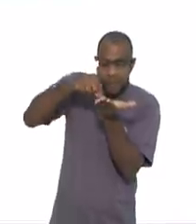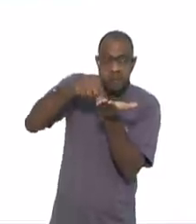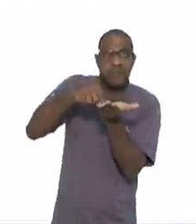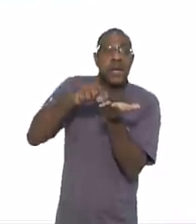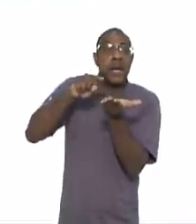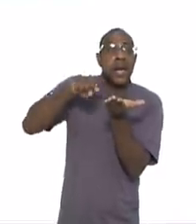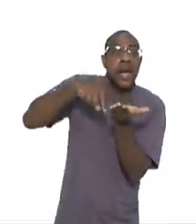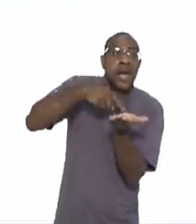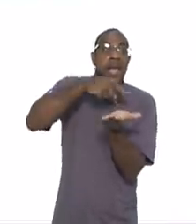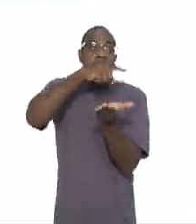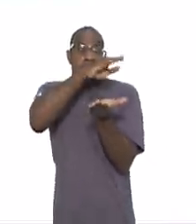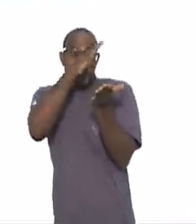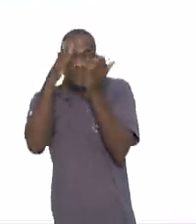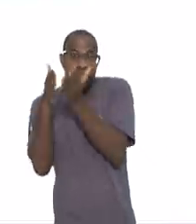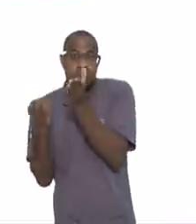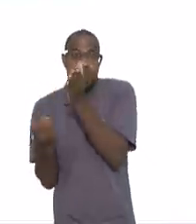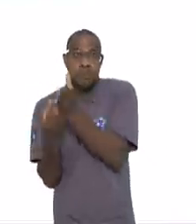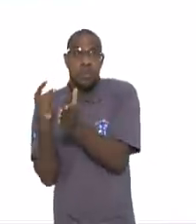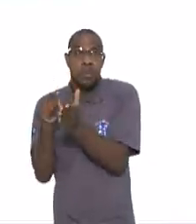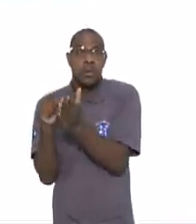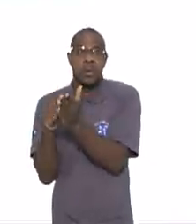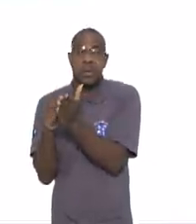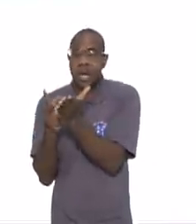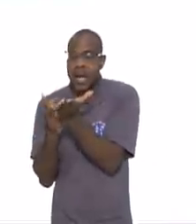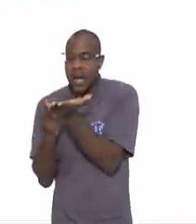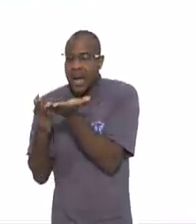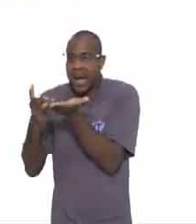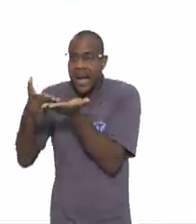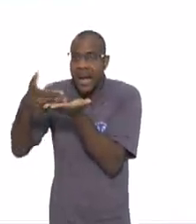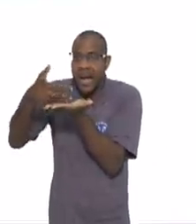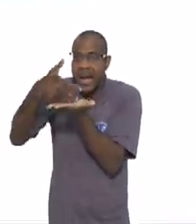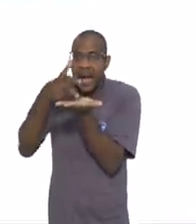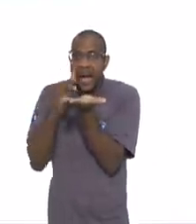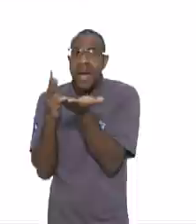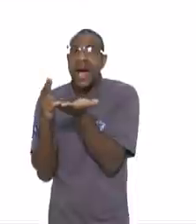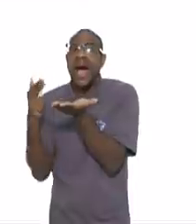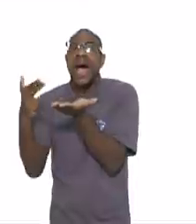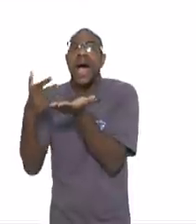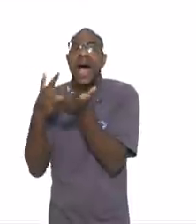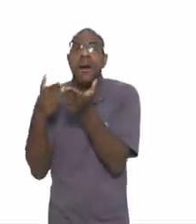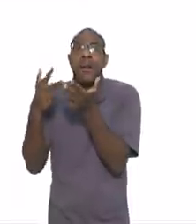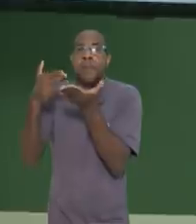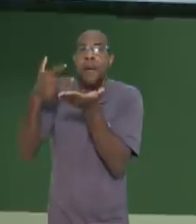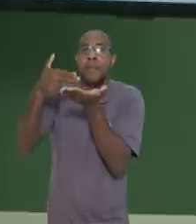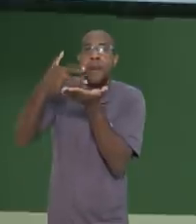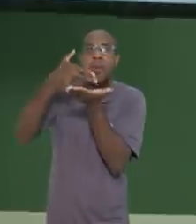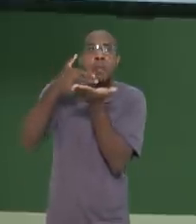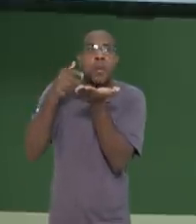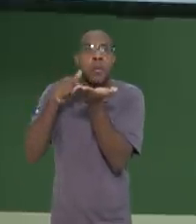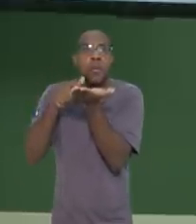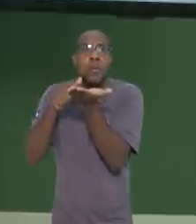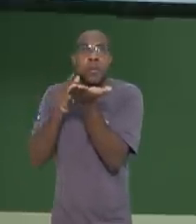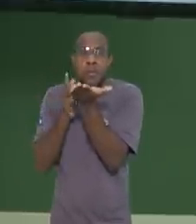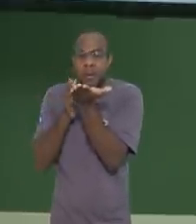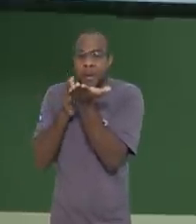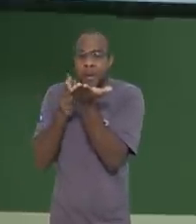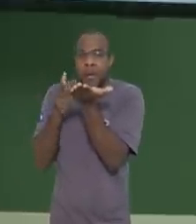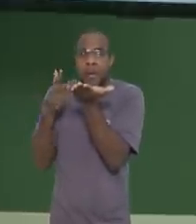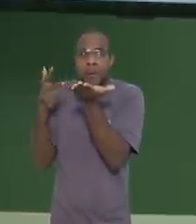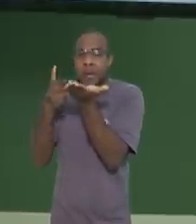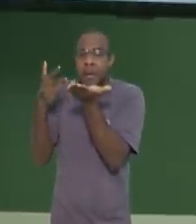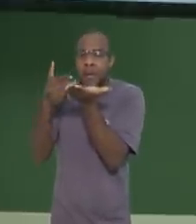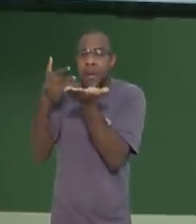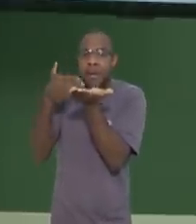tá? Nisso, eles formam uma ferramenta de recorte do DNA de interesse. Tá? Então, eles conseguem aqui na figurinha. Ó, eles fazem a tesourinha ali, vão